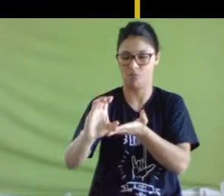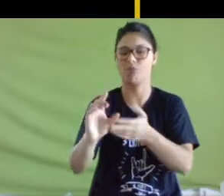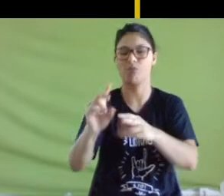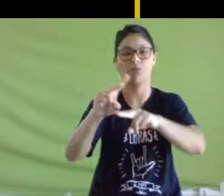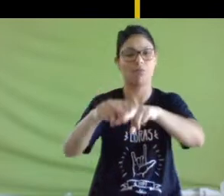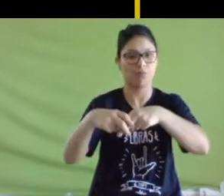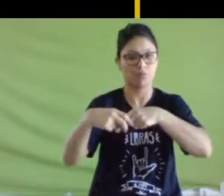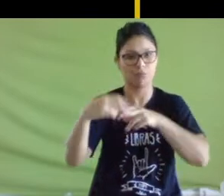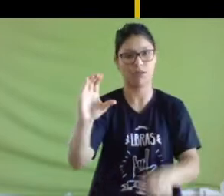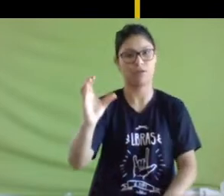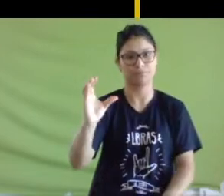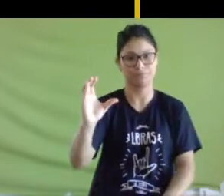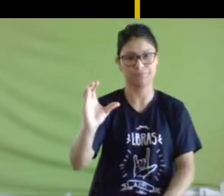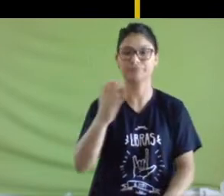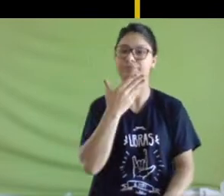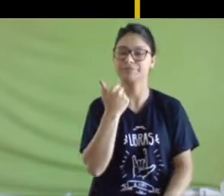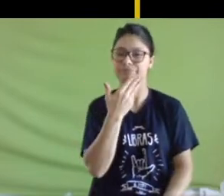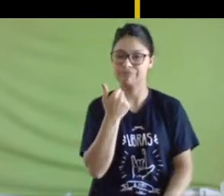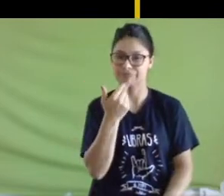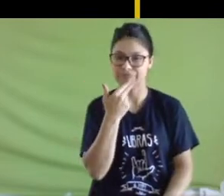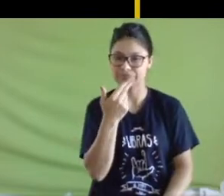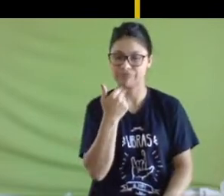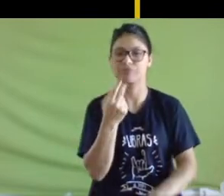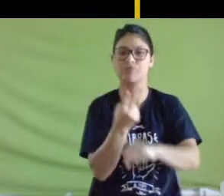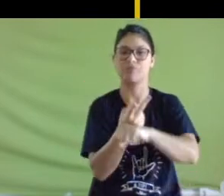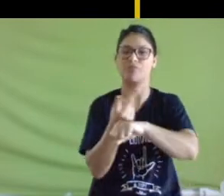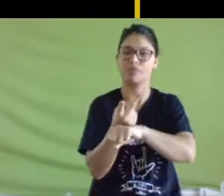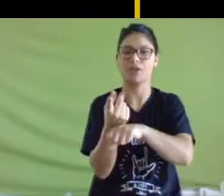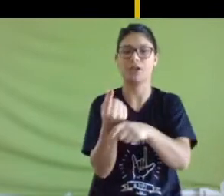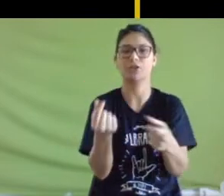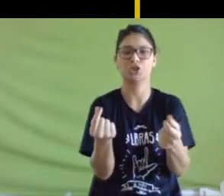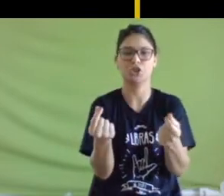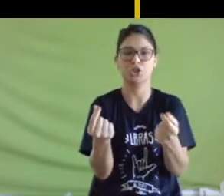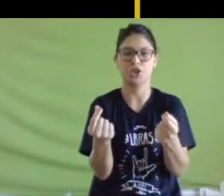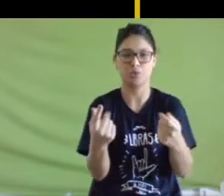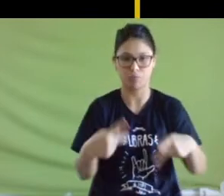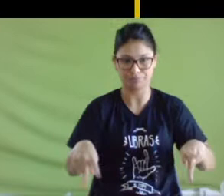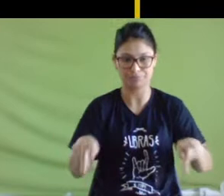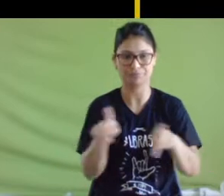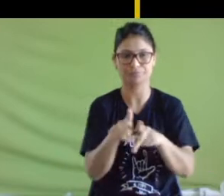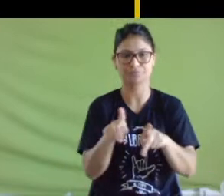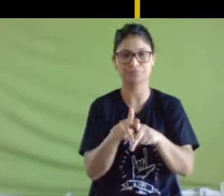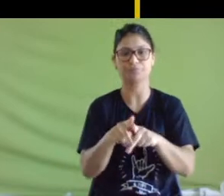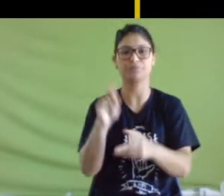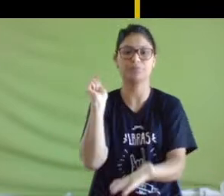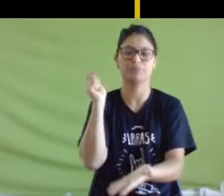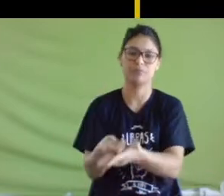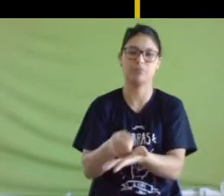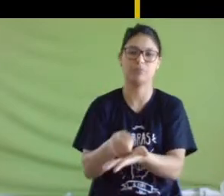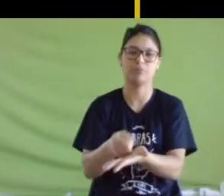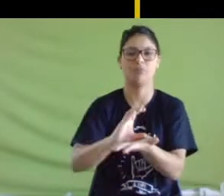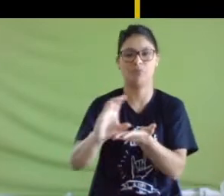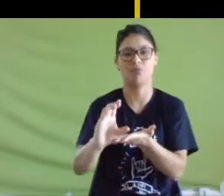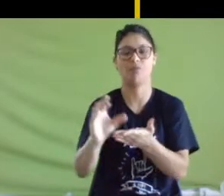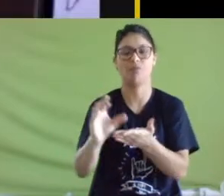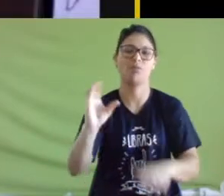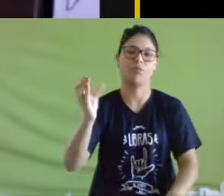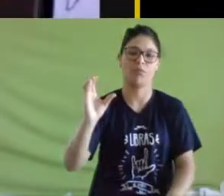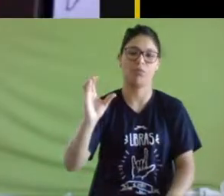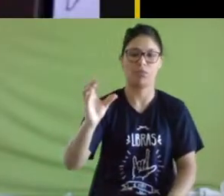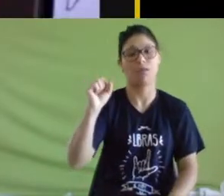É fácil a gente recorrer ao dinheiro público para pagar o investimento científico. Pode ser